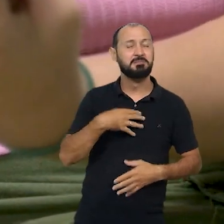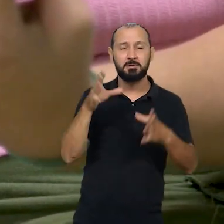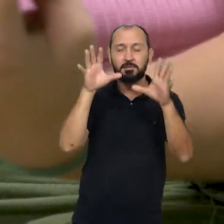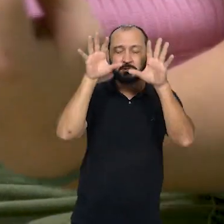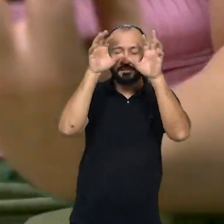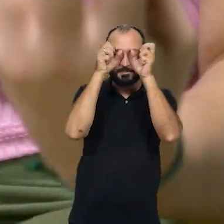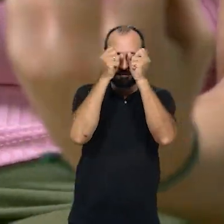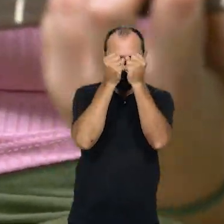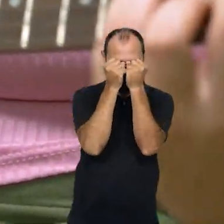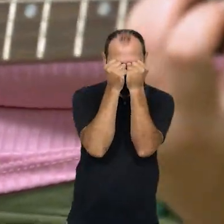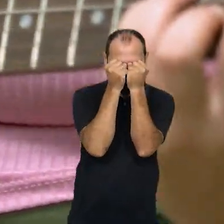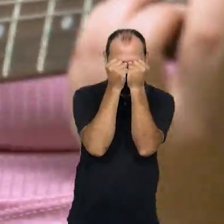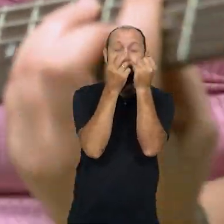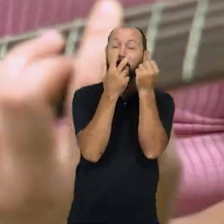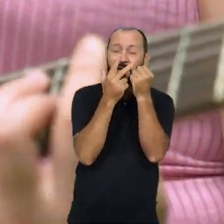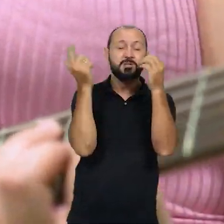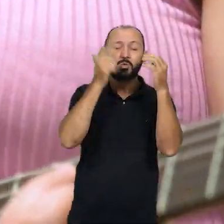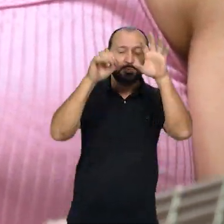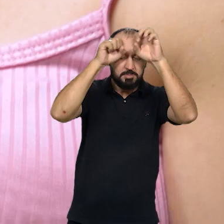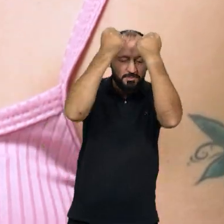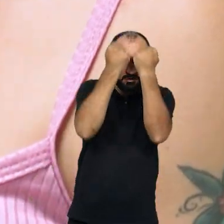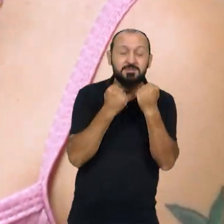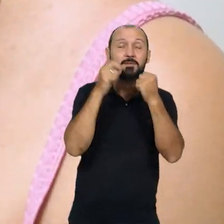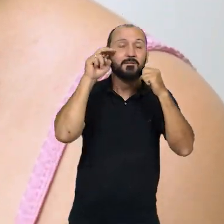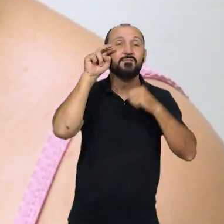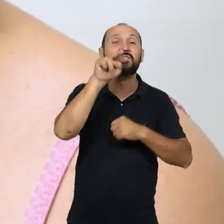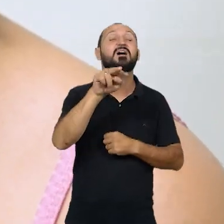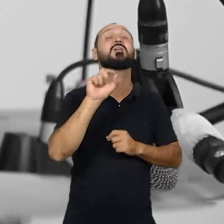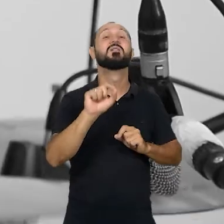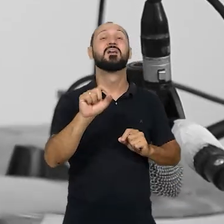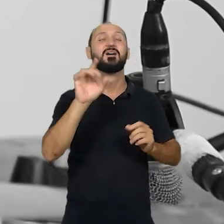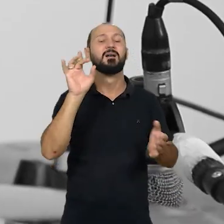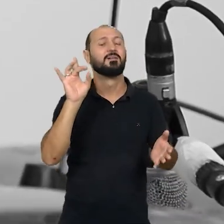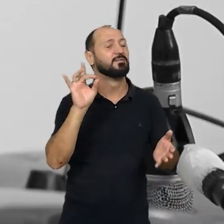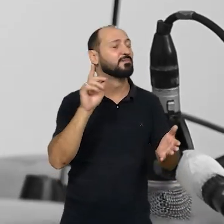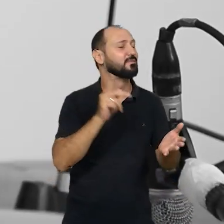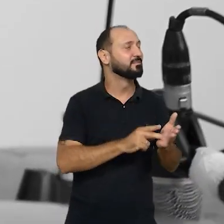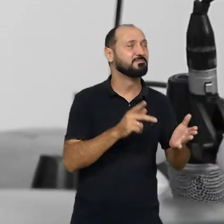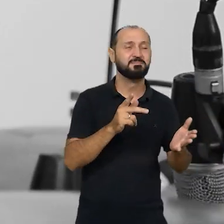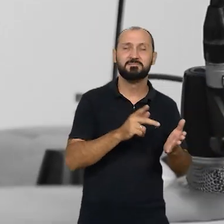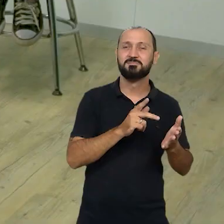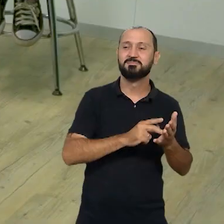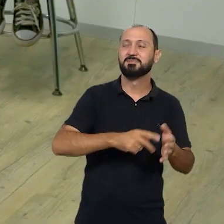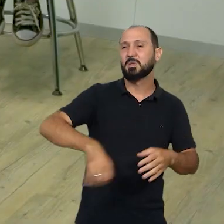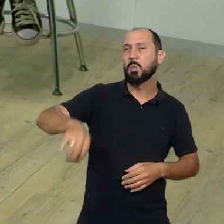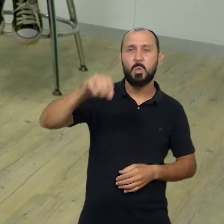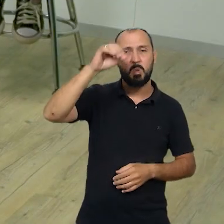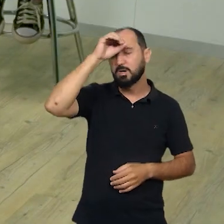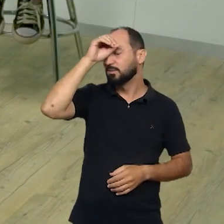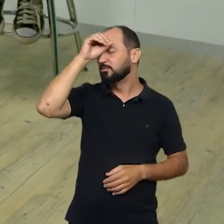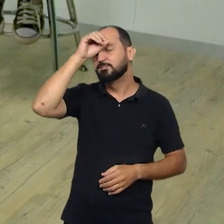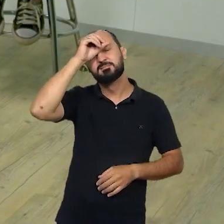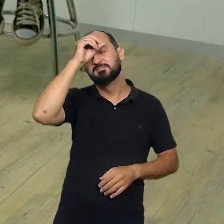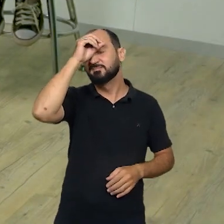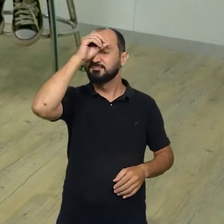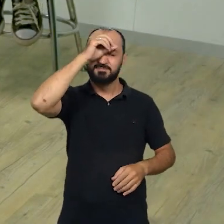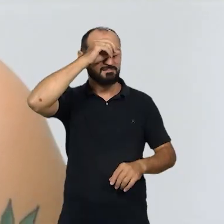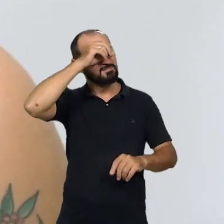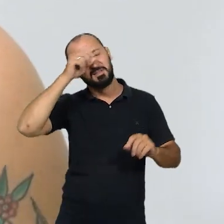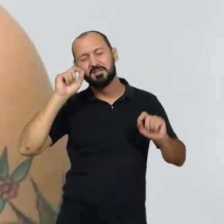Todo dia a mesma coisa, mesma cena daquele filme.